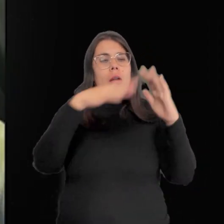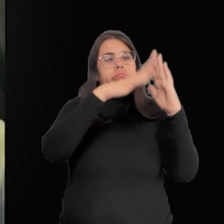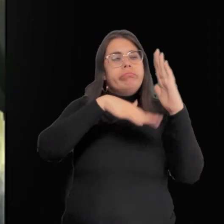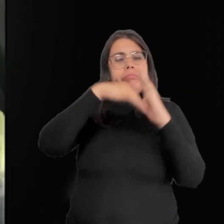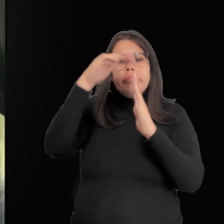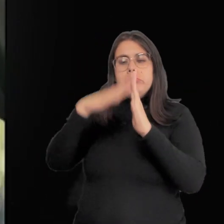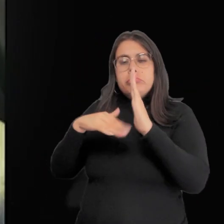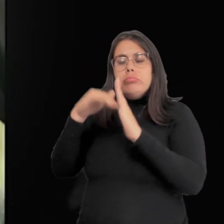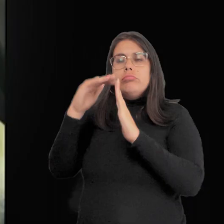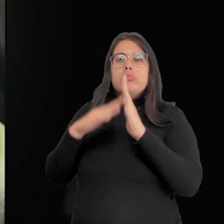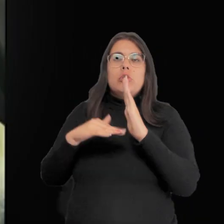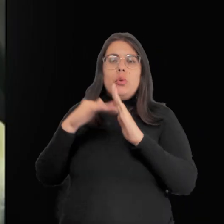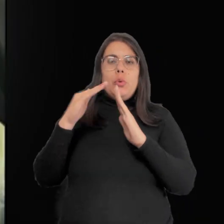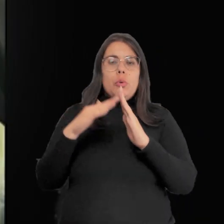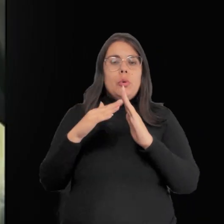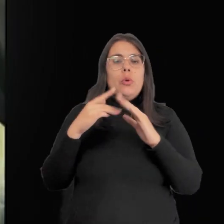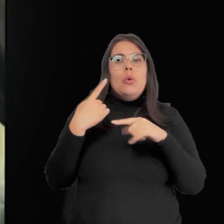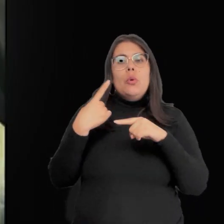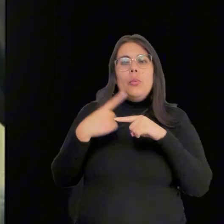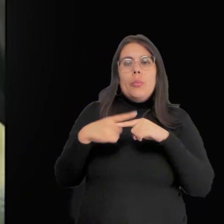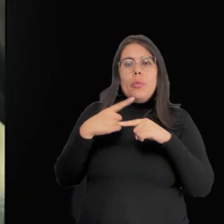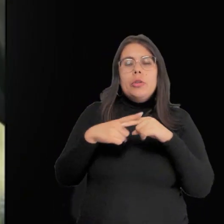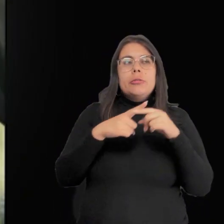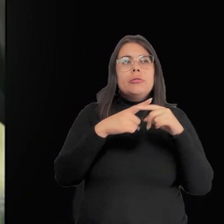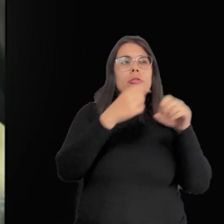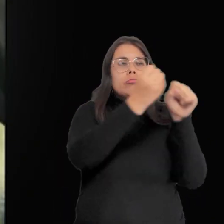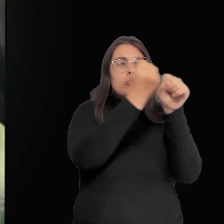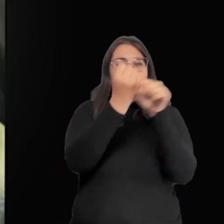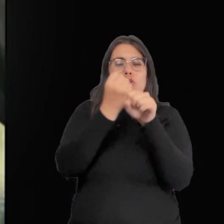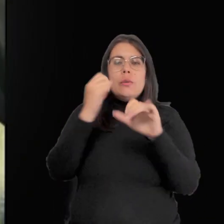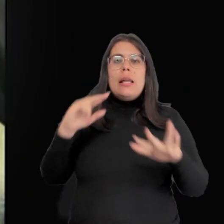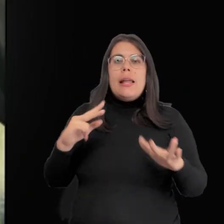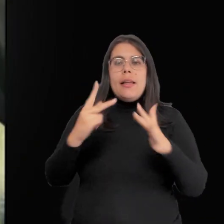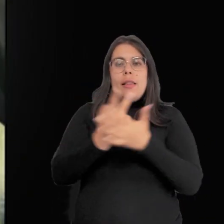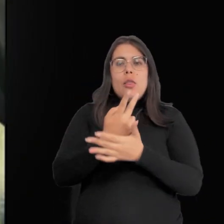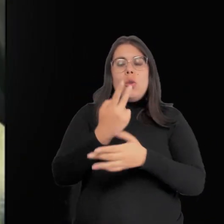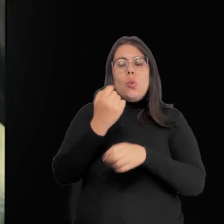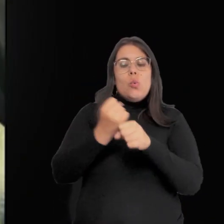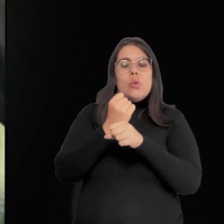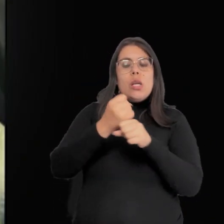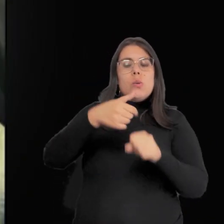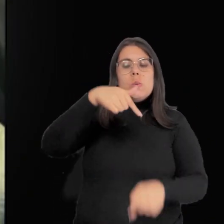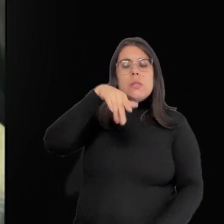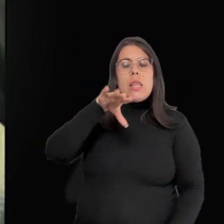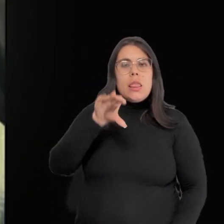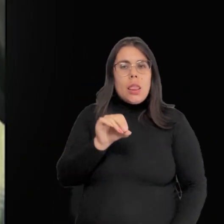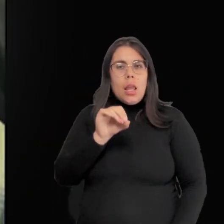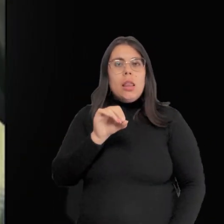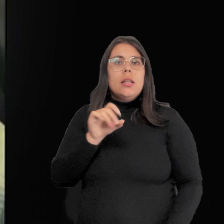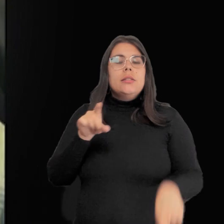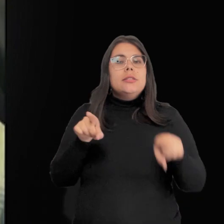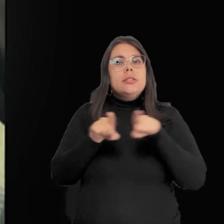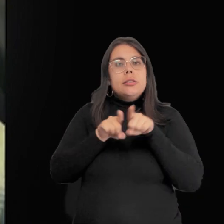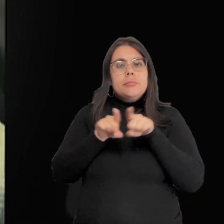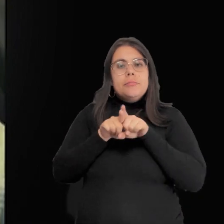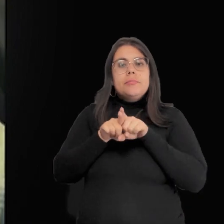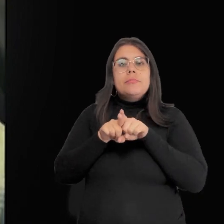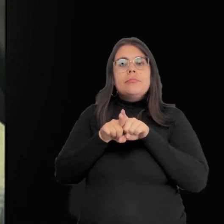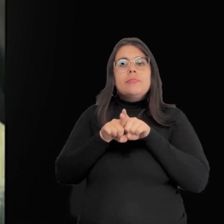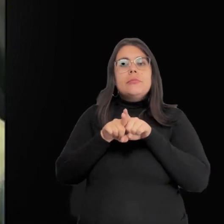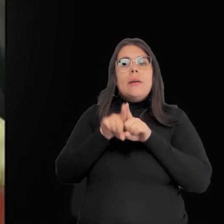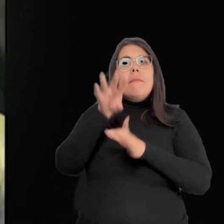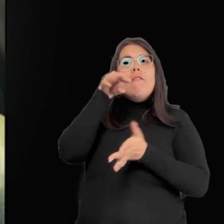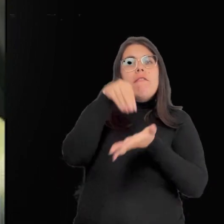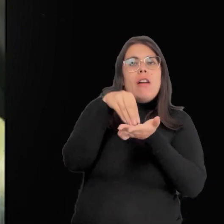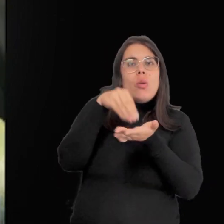para preencher as lacunas, porque tinham sido feitos restauros errados, não é, nos anos 70, e também